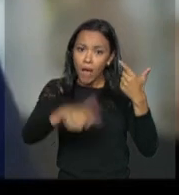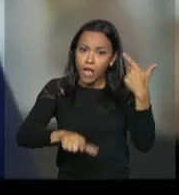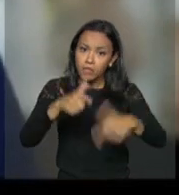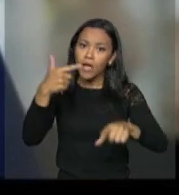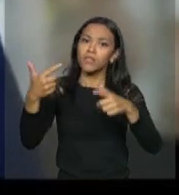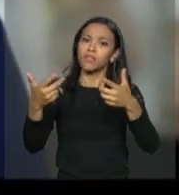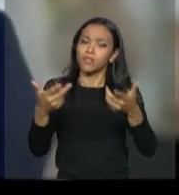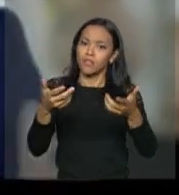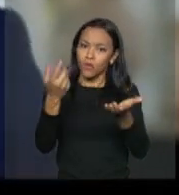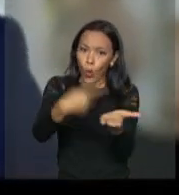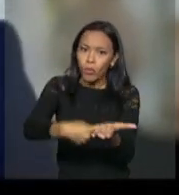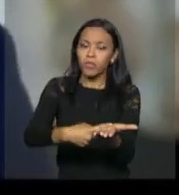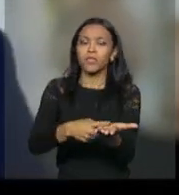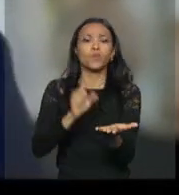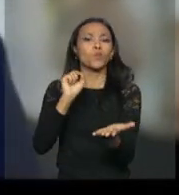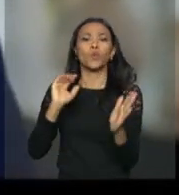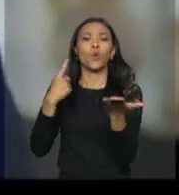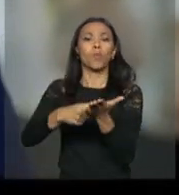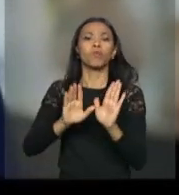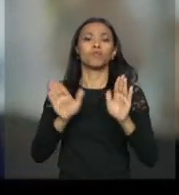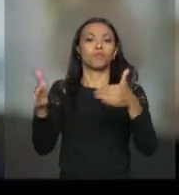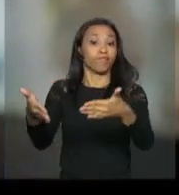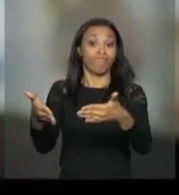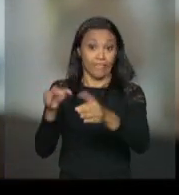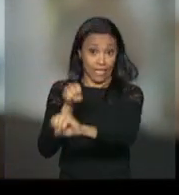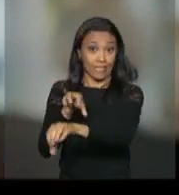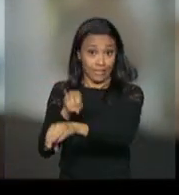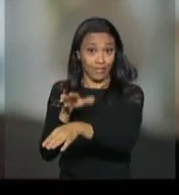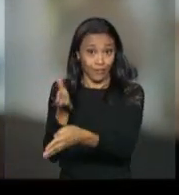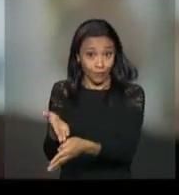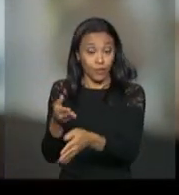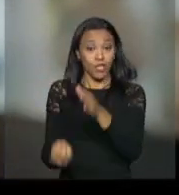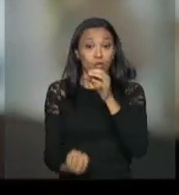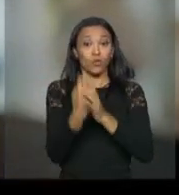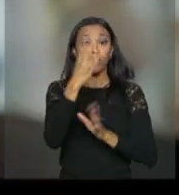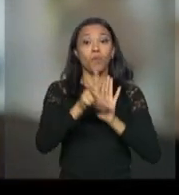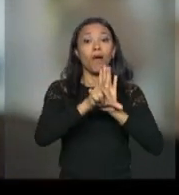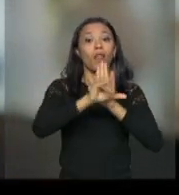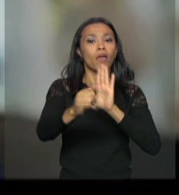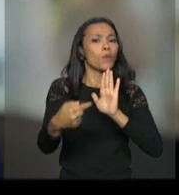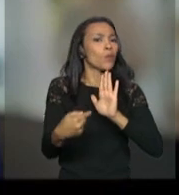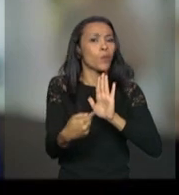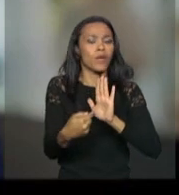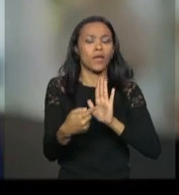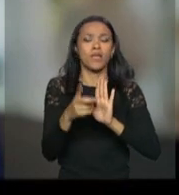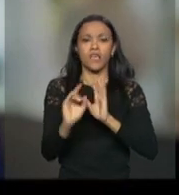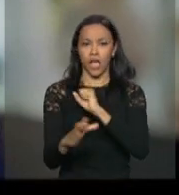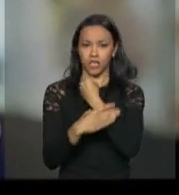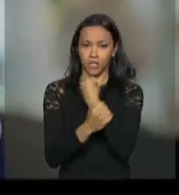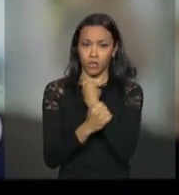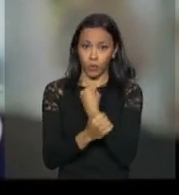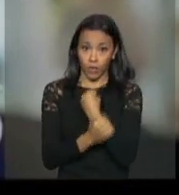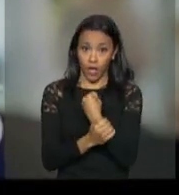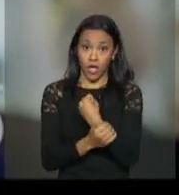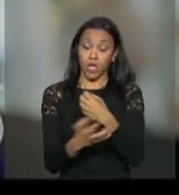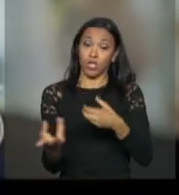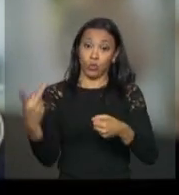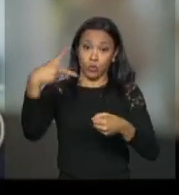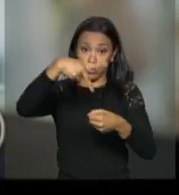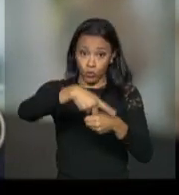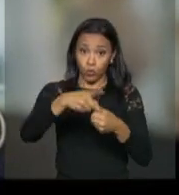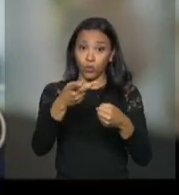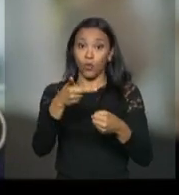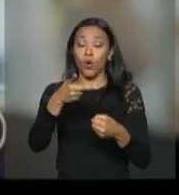mais. O Pacto pela Educação, por exemplo, gerou a lei que permitirá que a maior parte dos royalties e